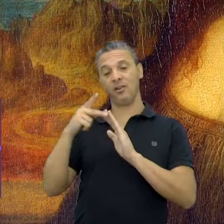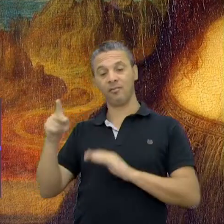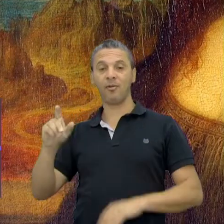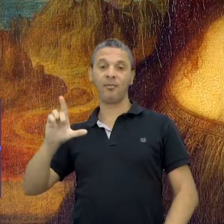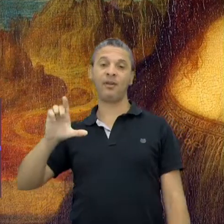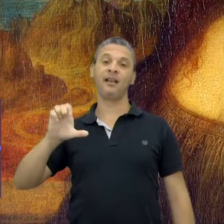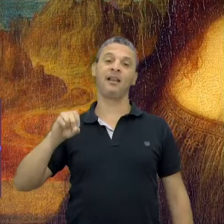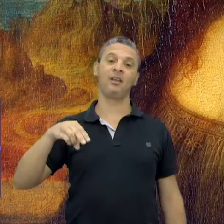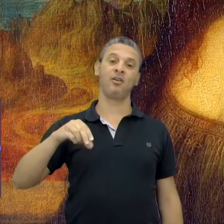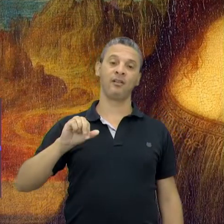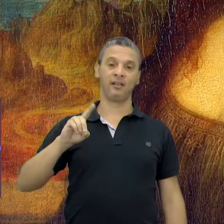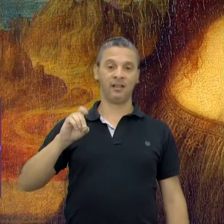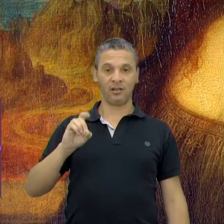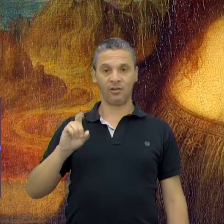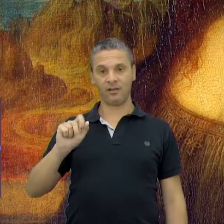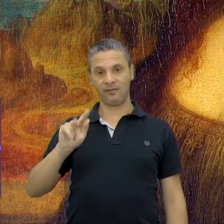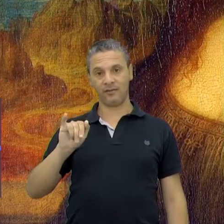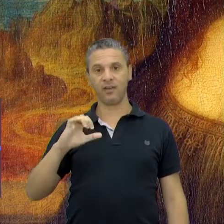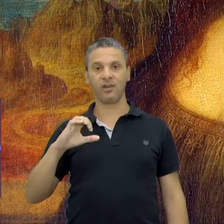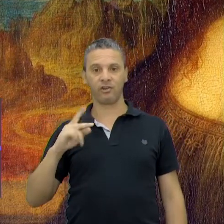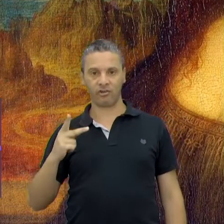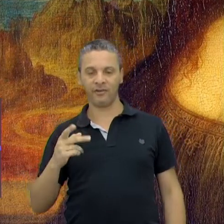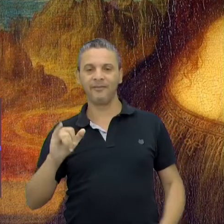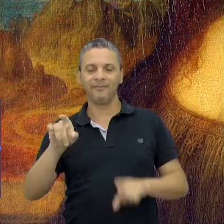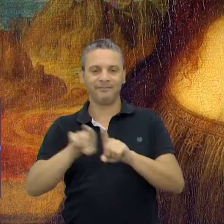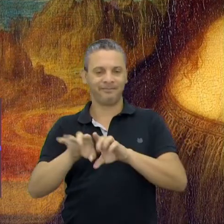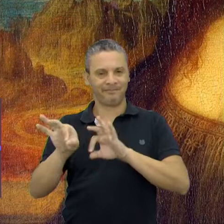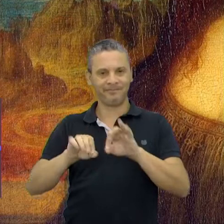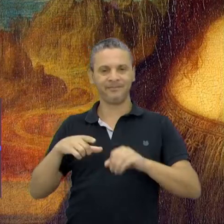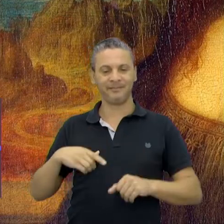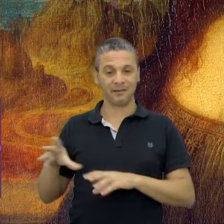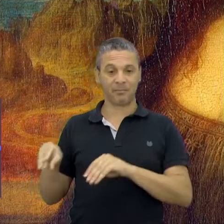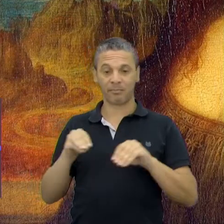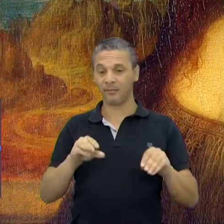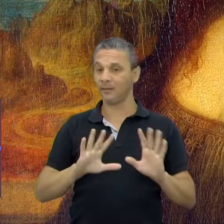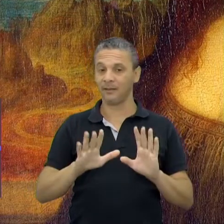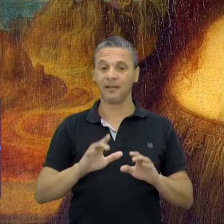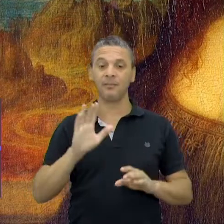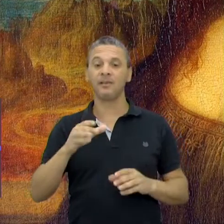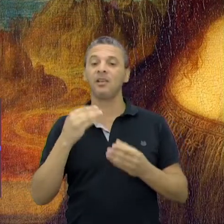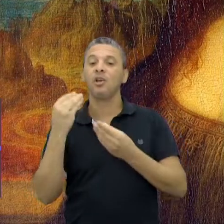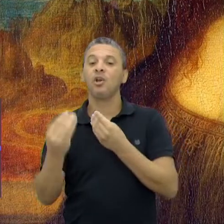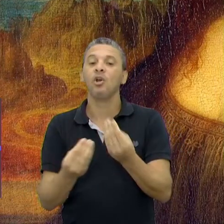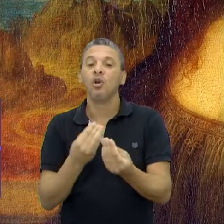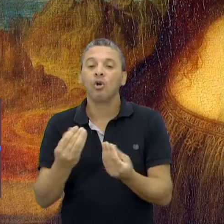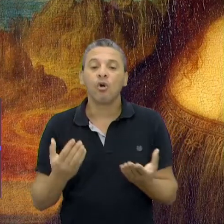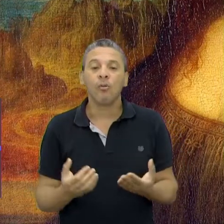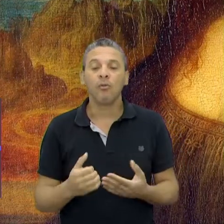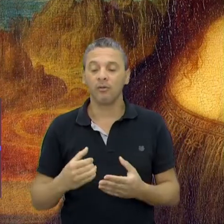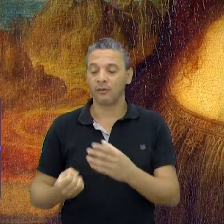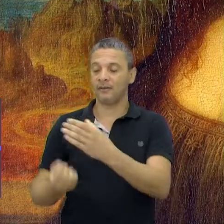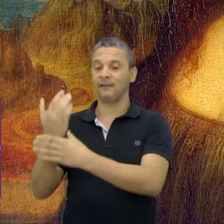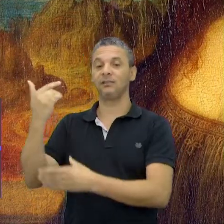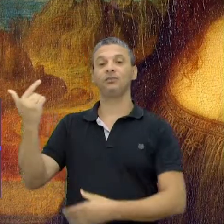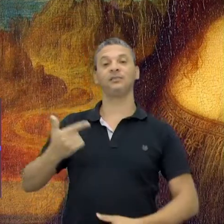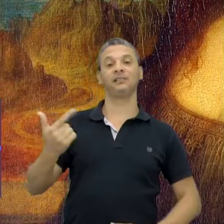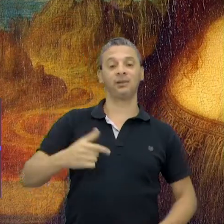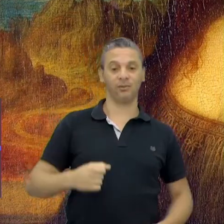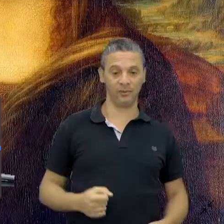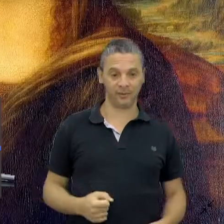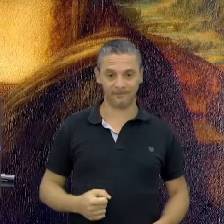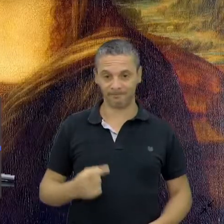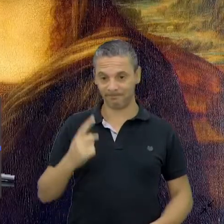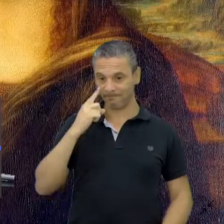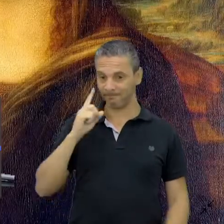do Leonardo da Vinci, a gente tem aí a reprodução acontecendo, não um plágio, tá certo? E onde entra a releitura? Olha só, a releitura está